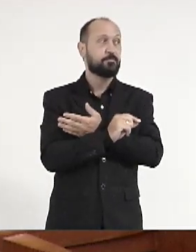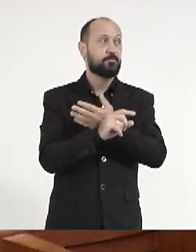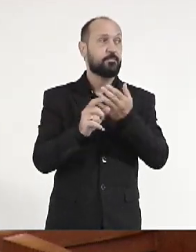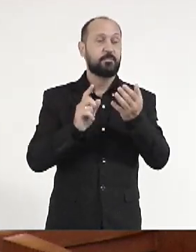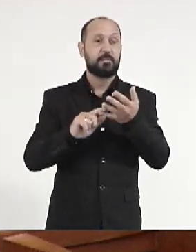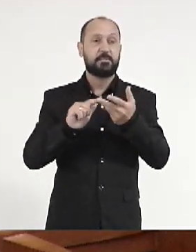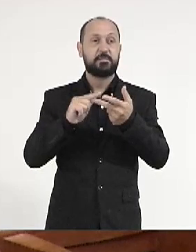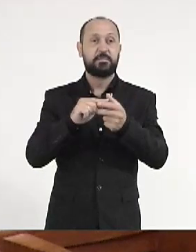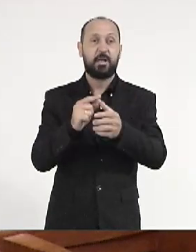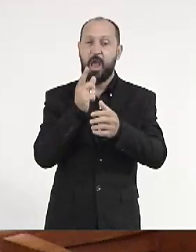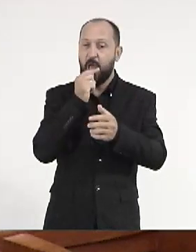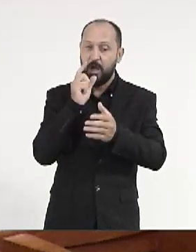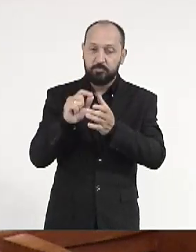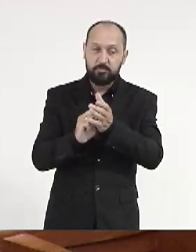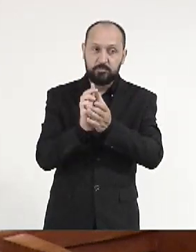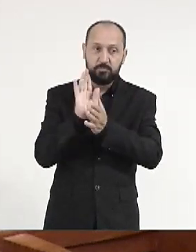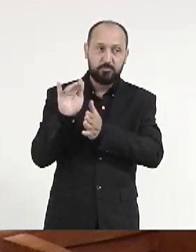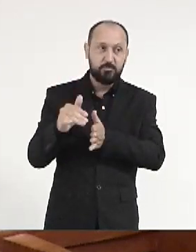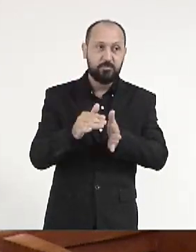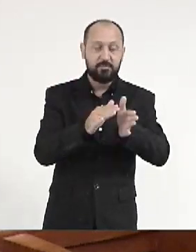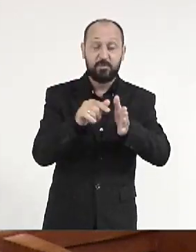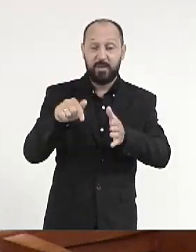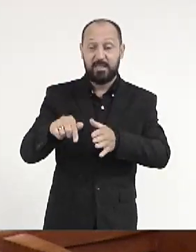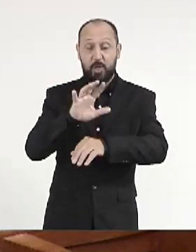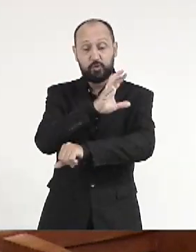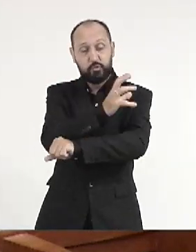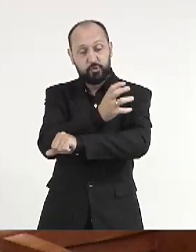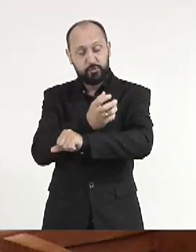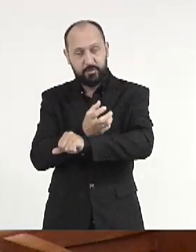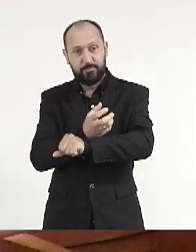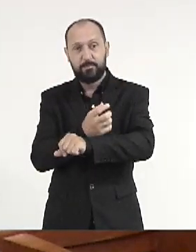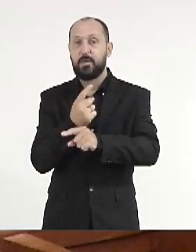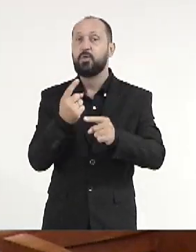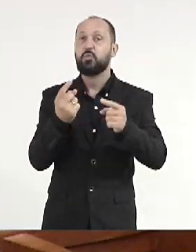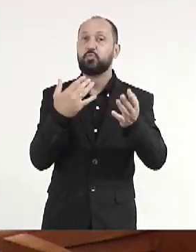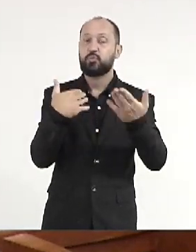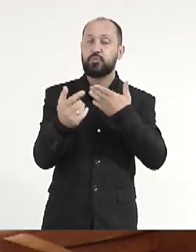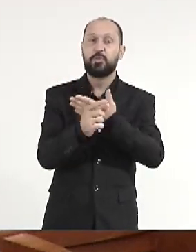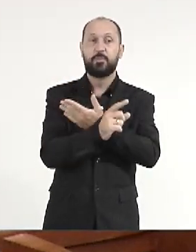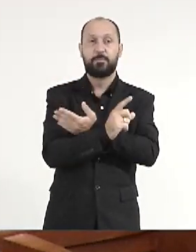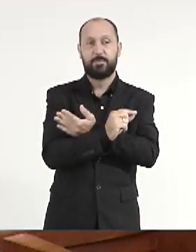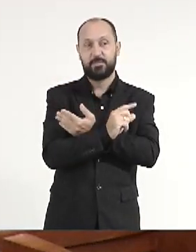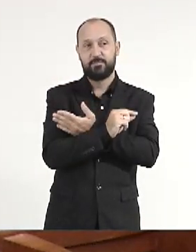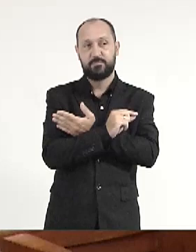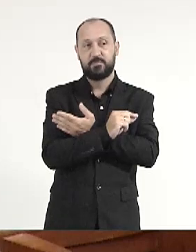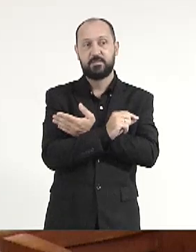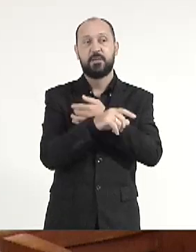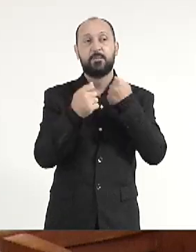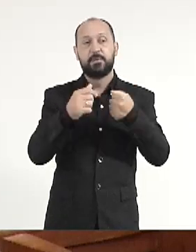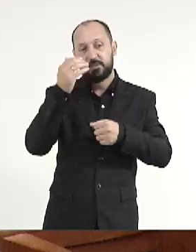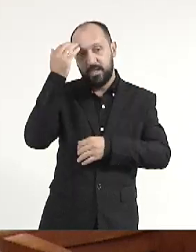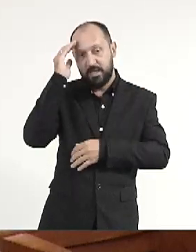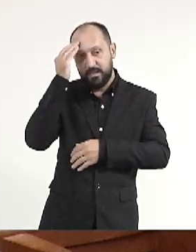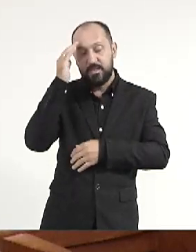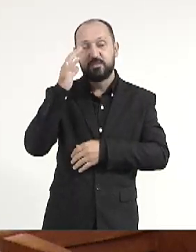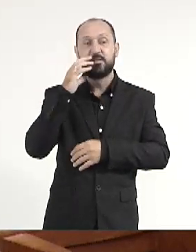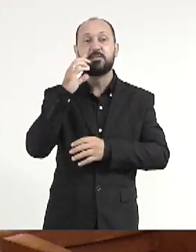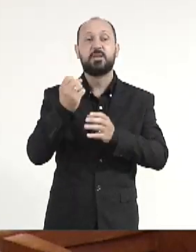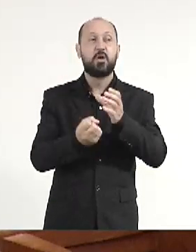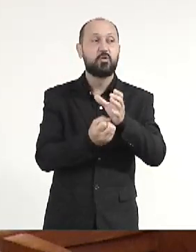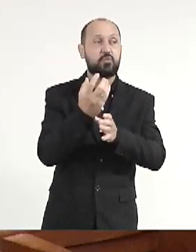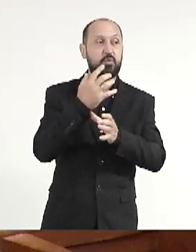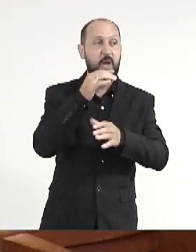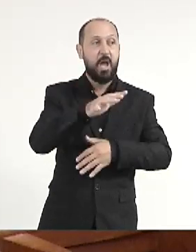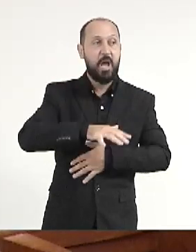várias nascentes que não estão lá, que estão no Cerrado. E para poder discutir o Pantanal, é preciso que a gente compreenda a formação da